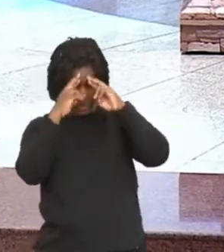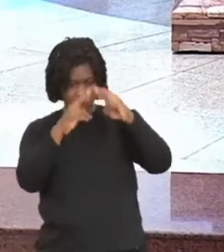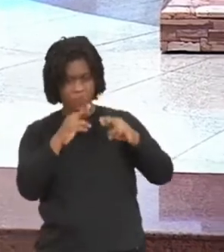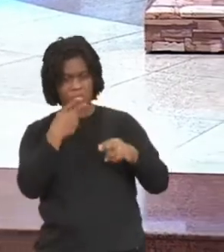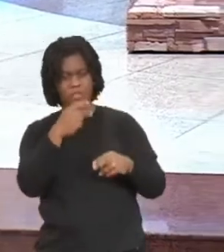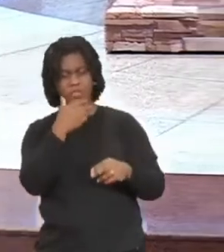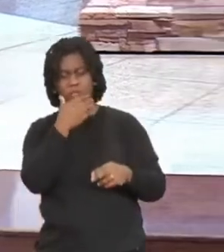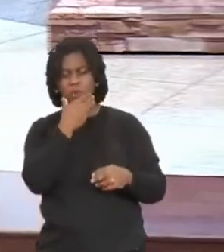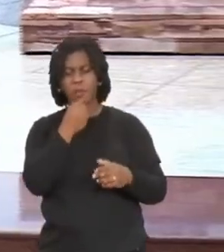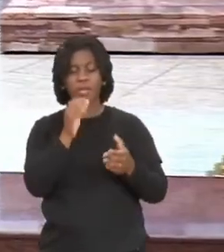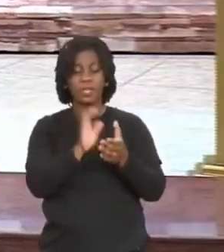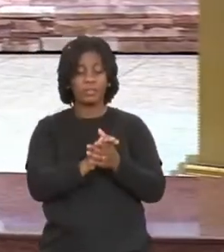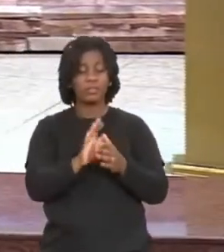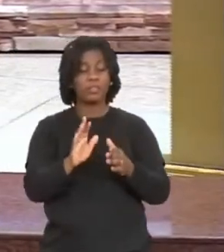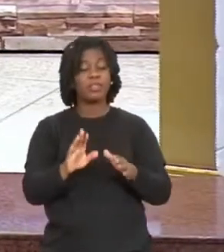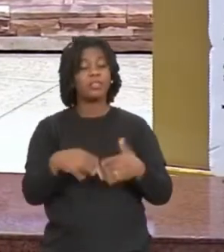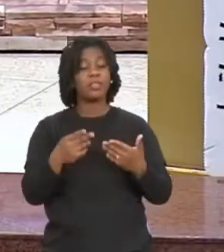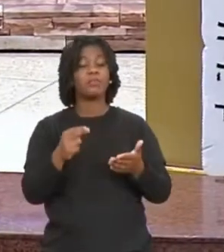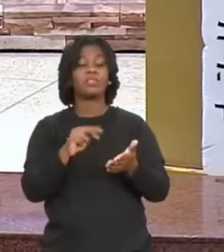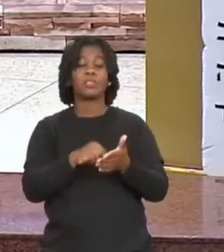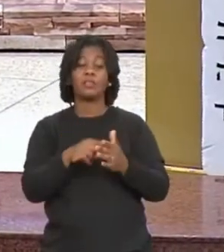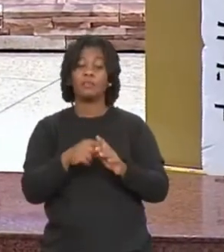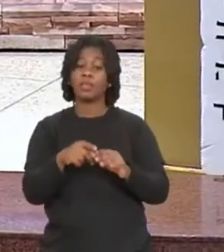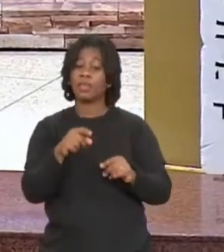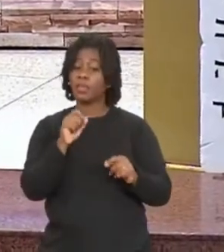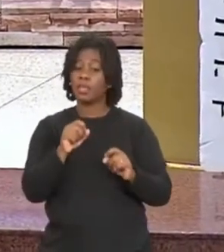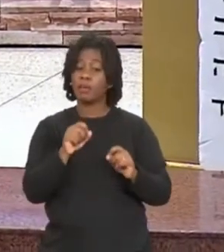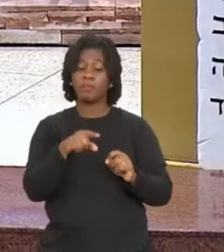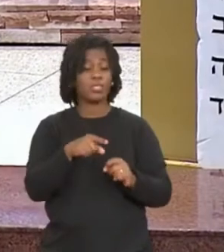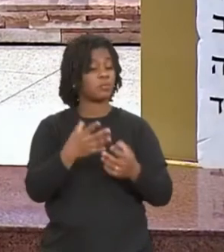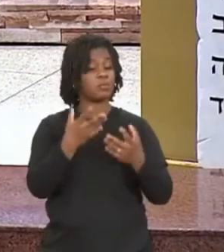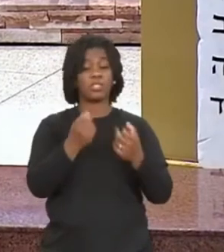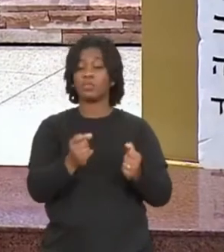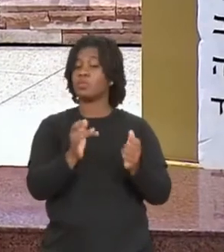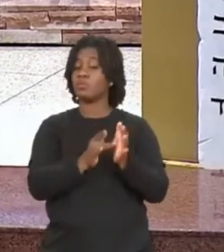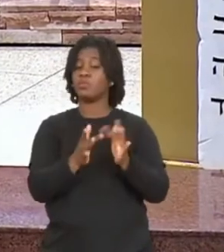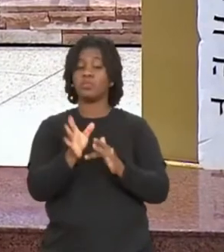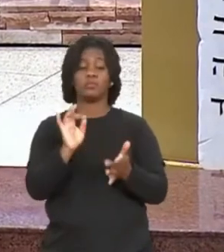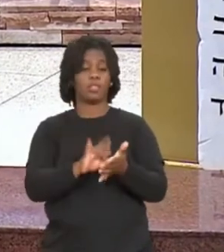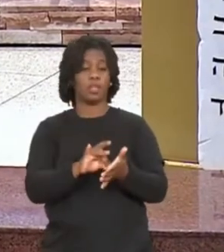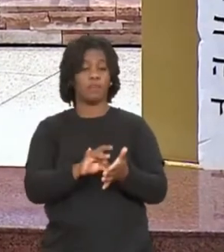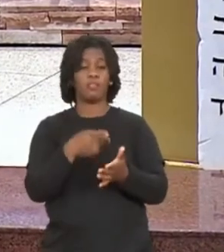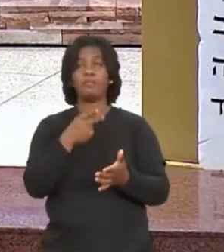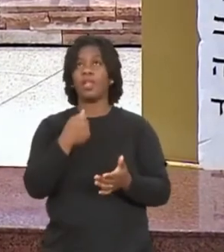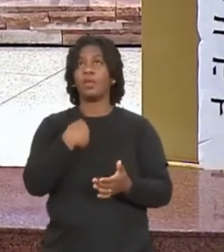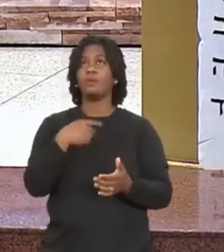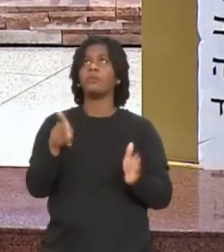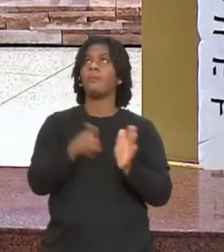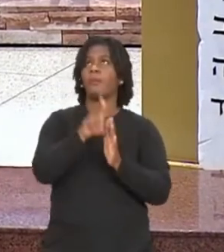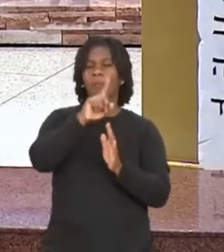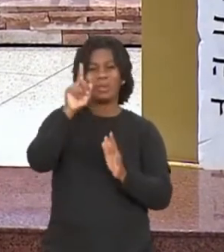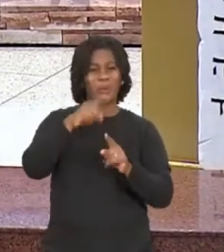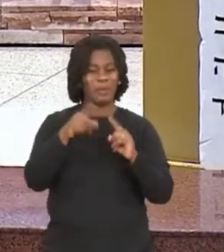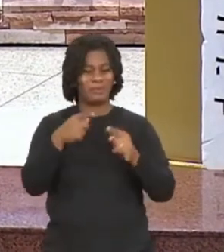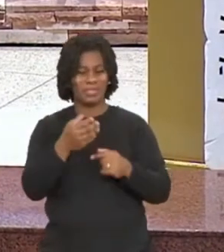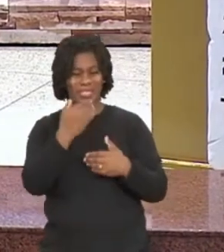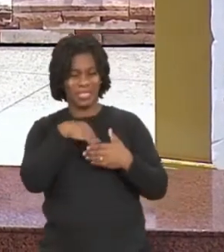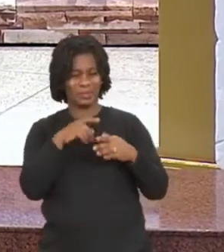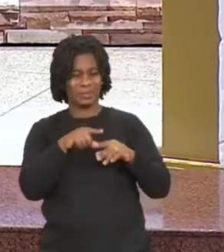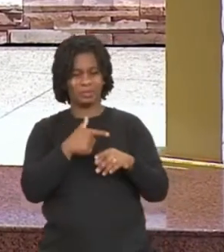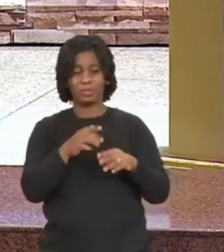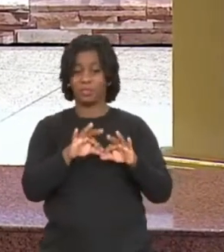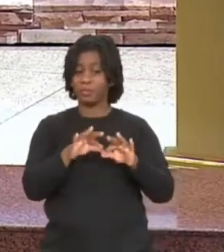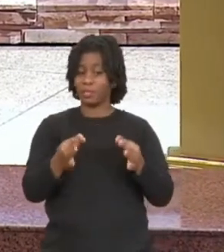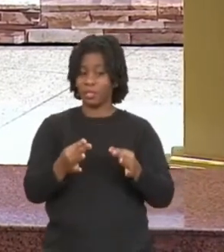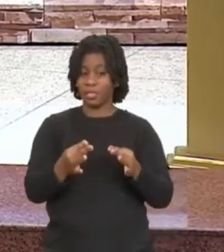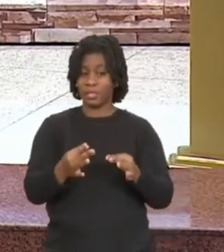mentirosa. Você se diz de Deus, mas você não tem humildade. E a primeira característica de quem se converte,